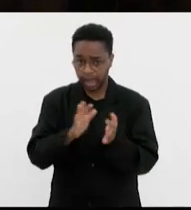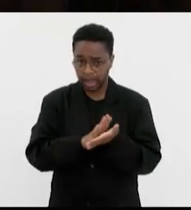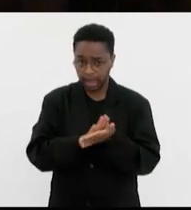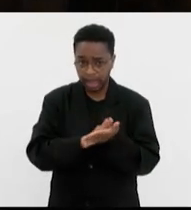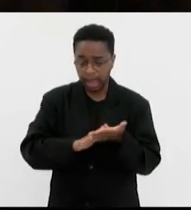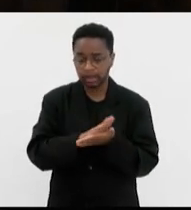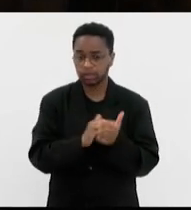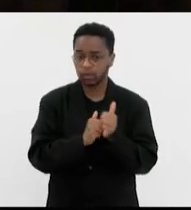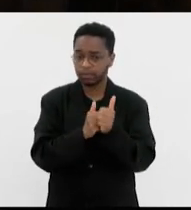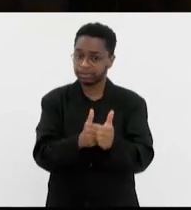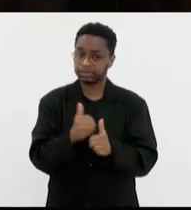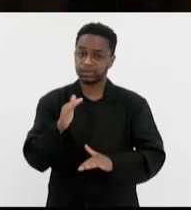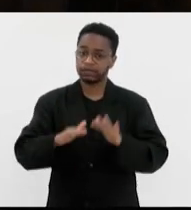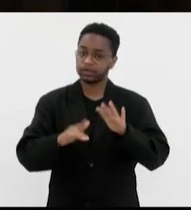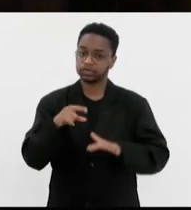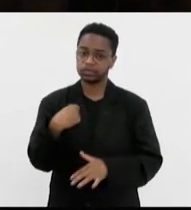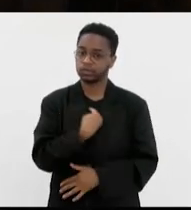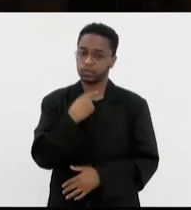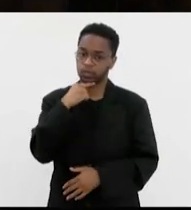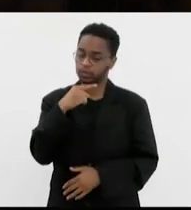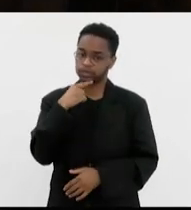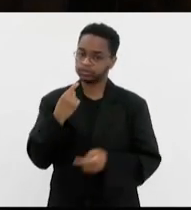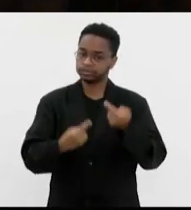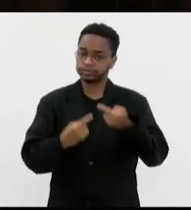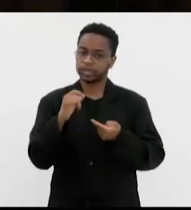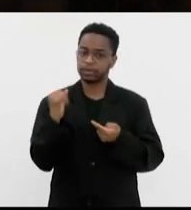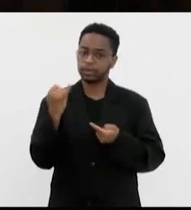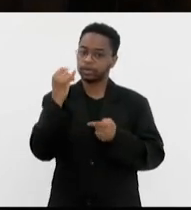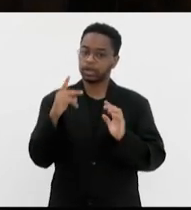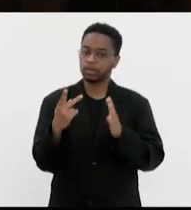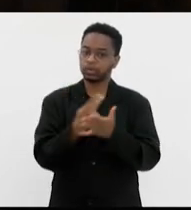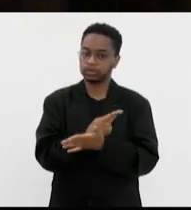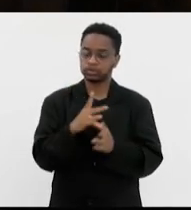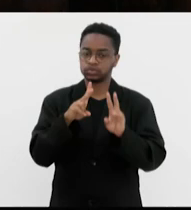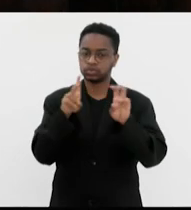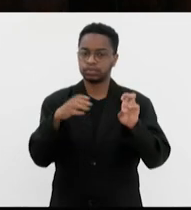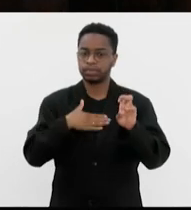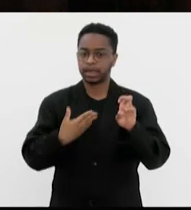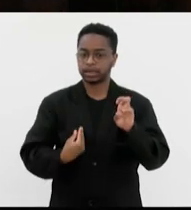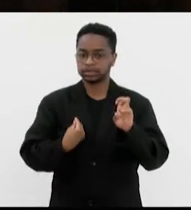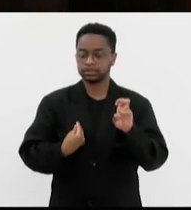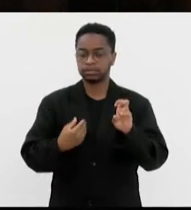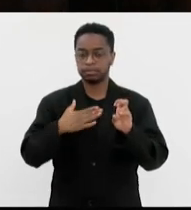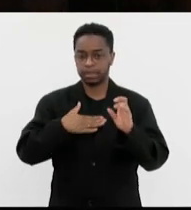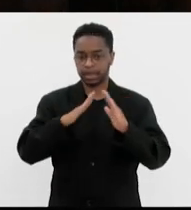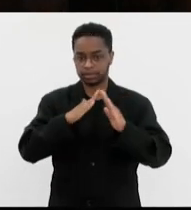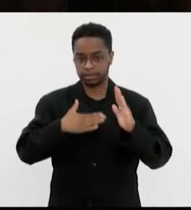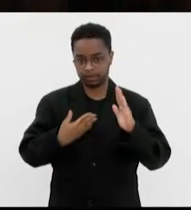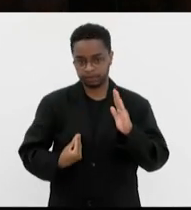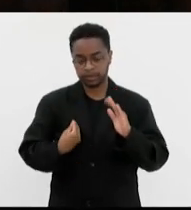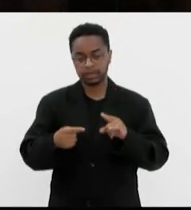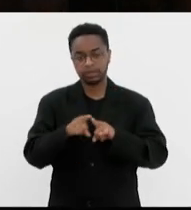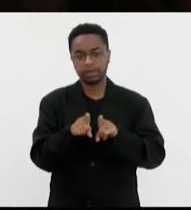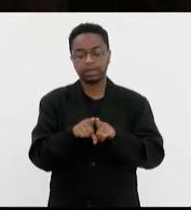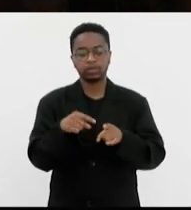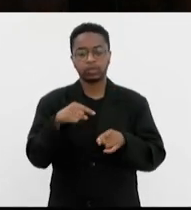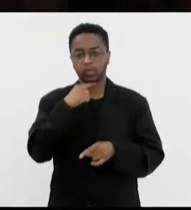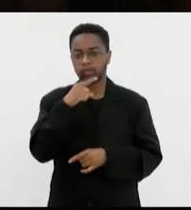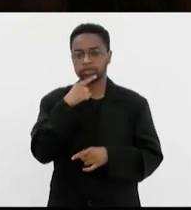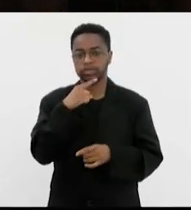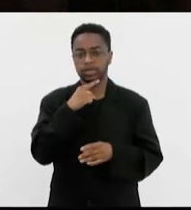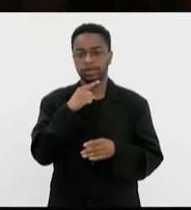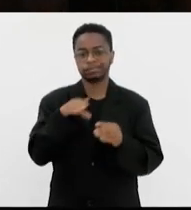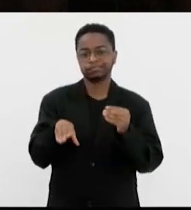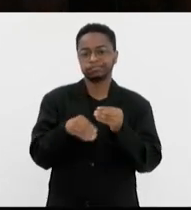disso, talvez a gente não teria uma discussão tão importante sobre o Minha Casa Minha Vida e talvez não conseguiria incluir Petrópolis como foi incluída.